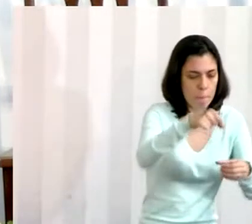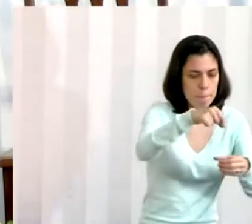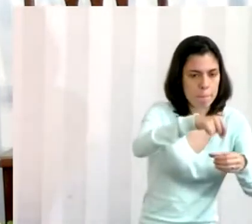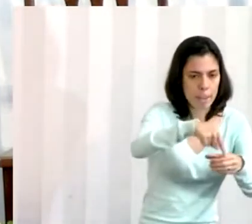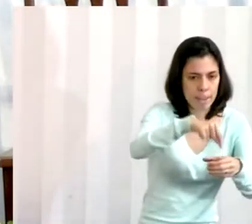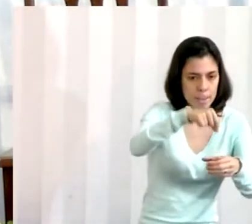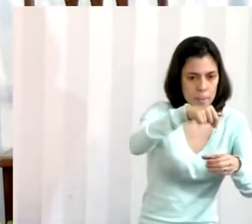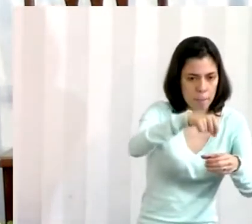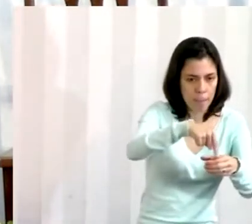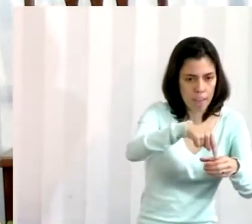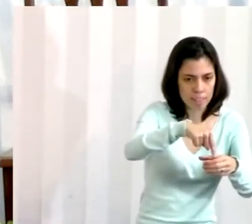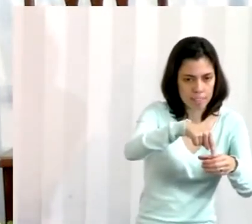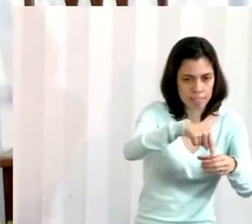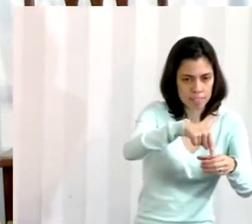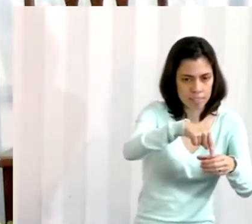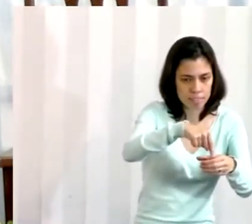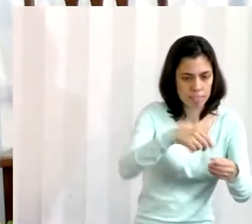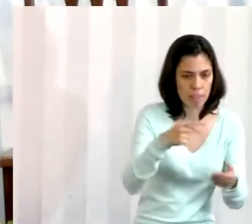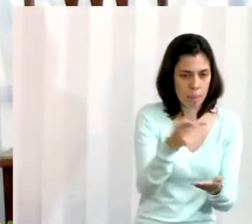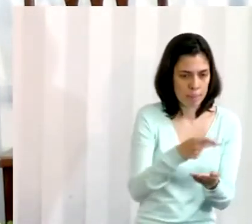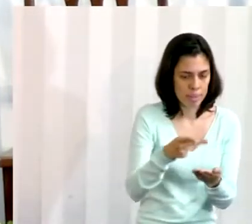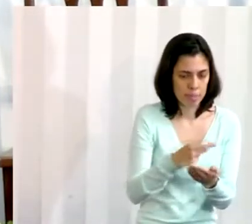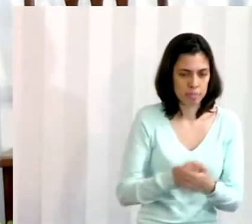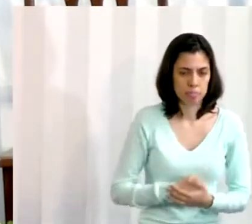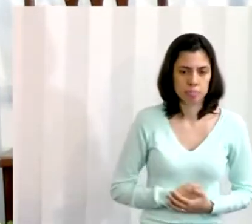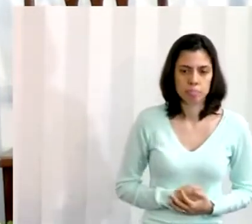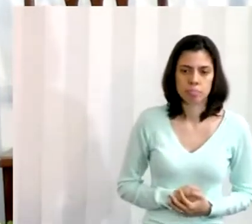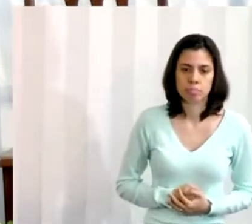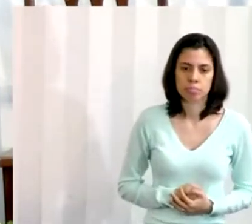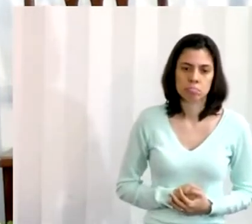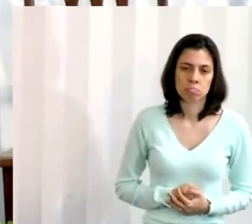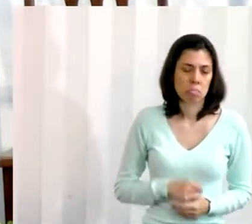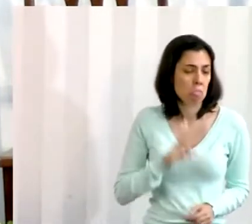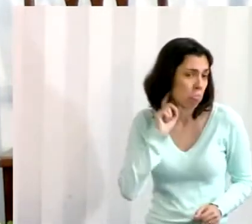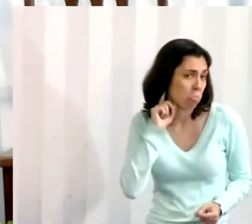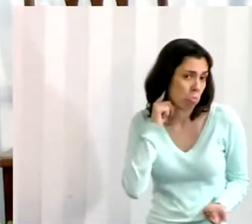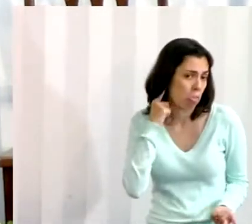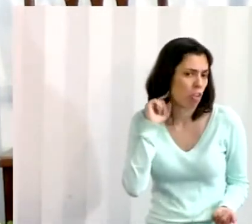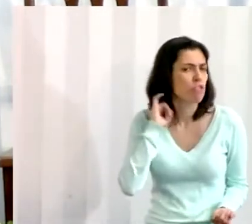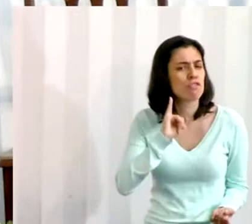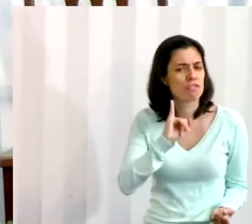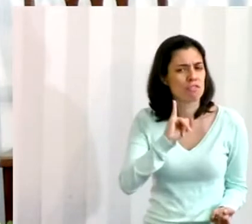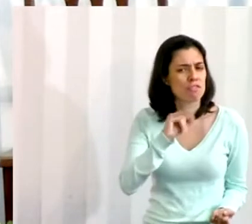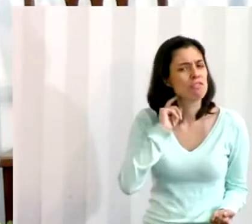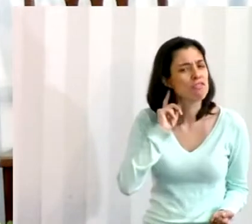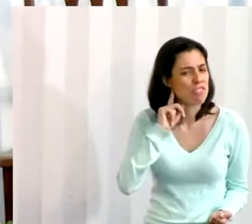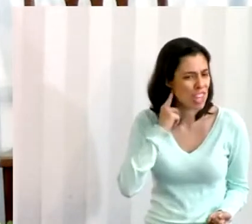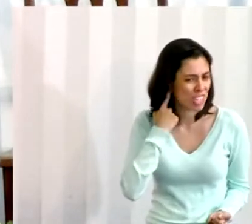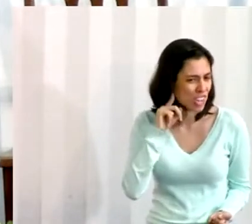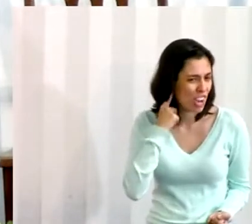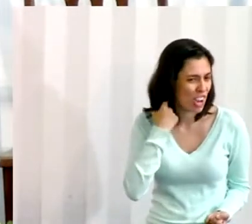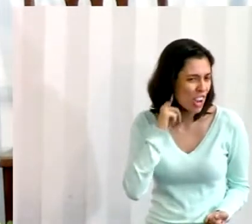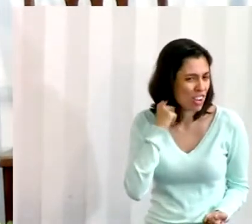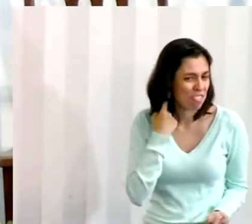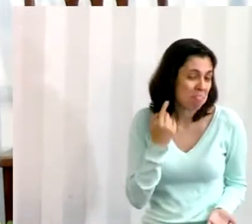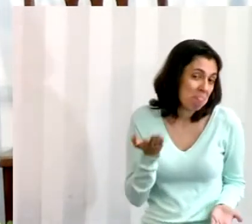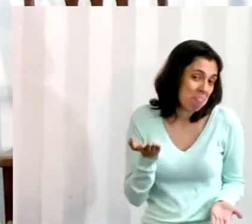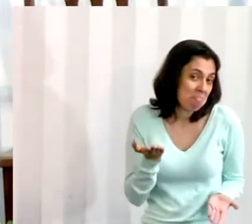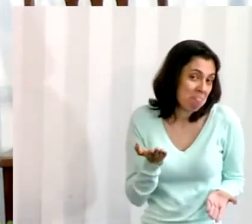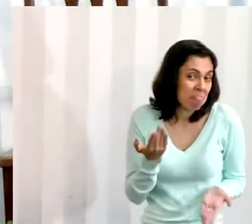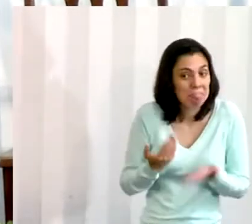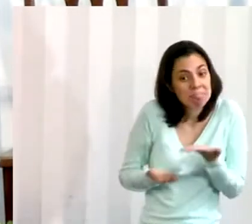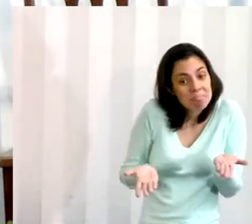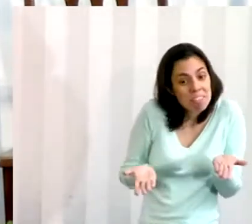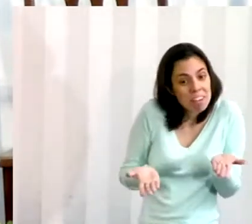você, criança, pense que é semente. Coloque uma semente na terra. E, se possível, coloque uma chuvinha, aquela